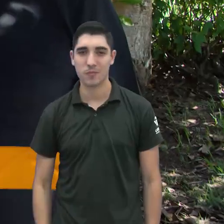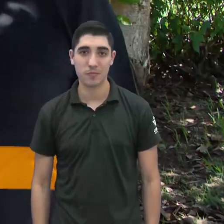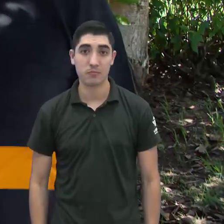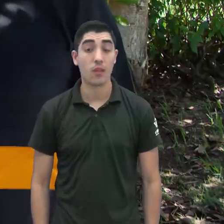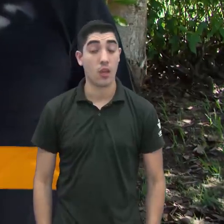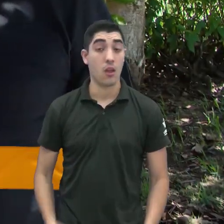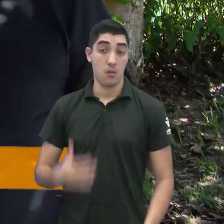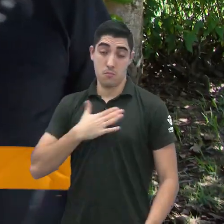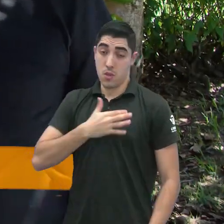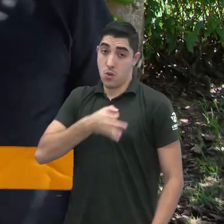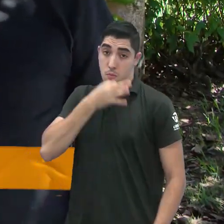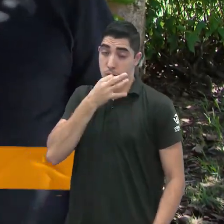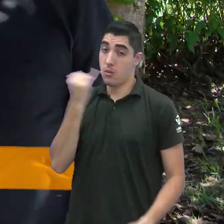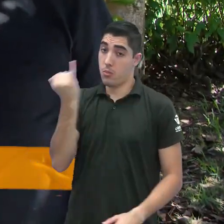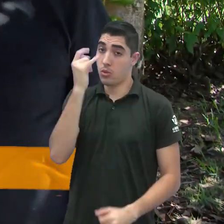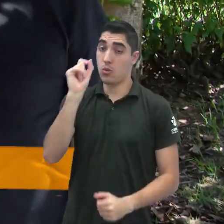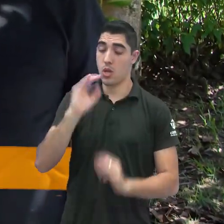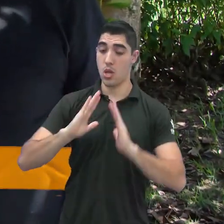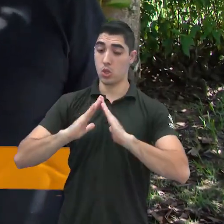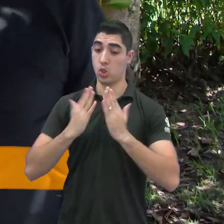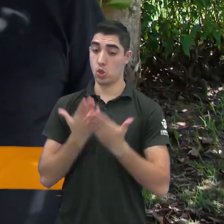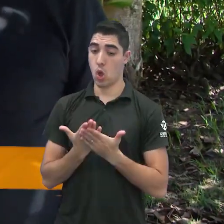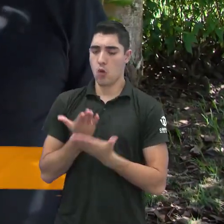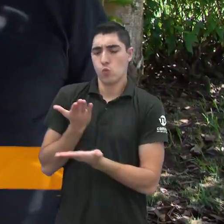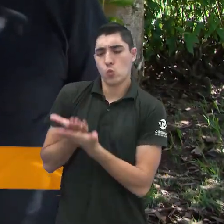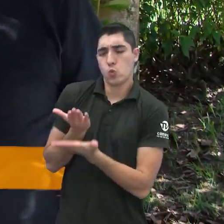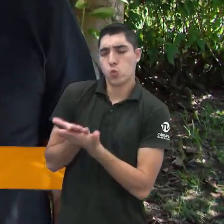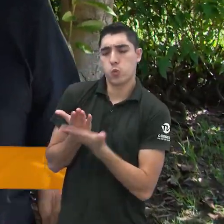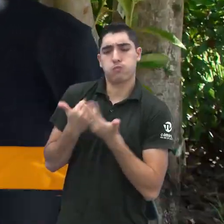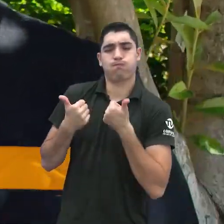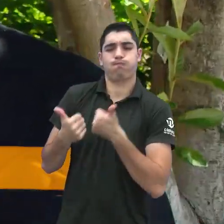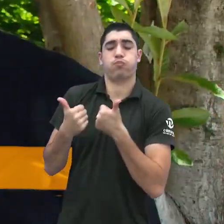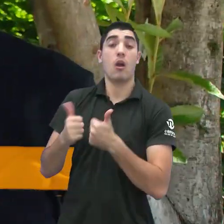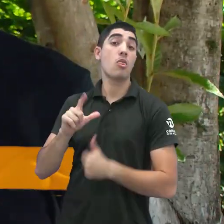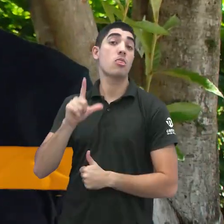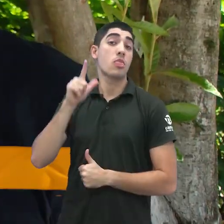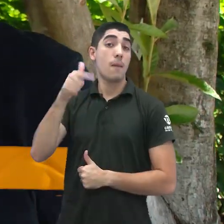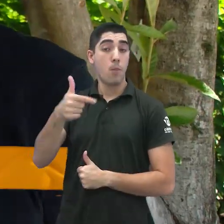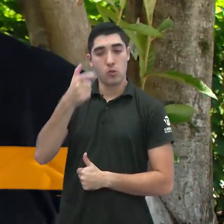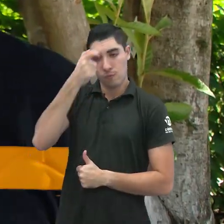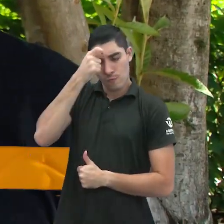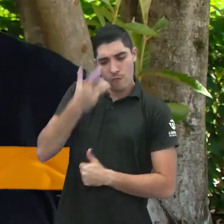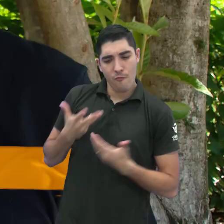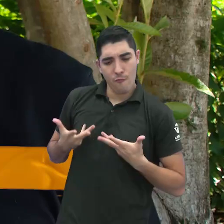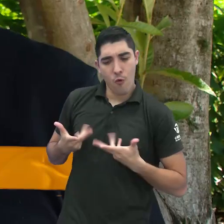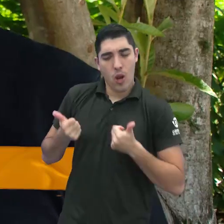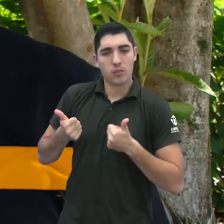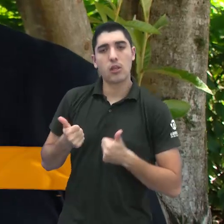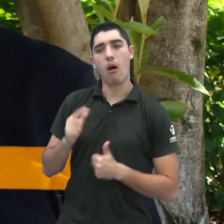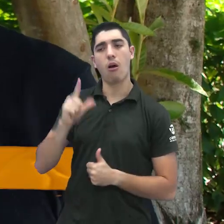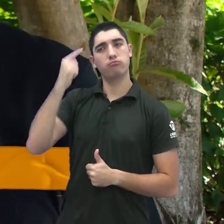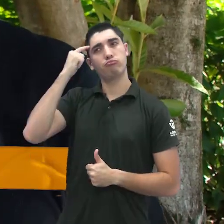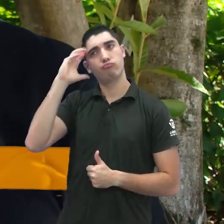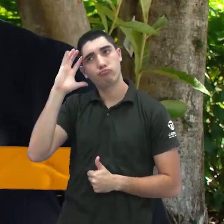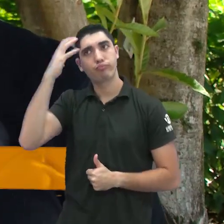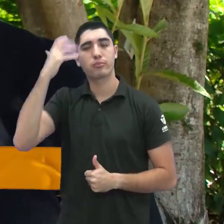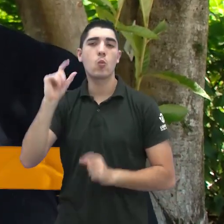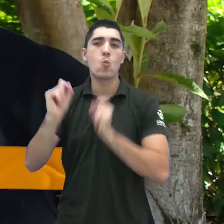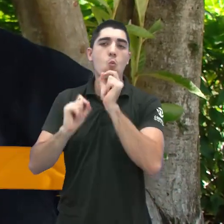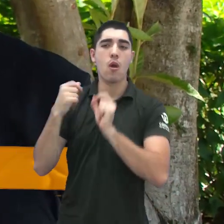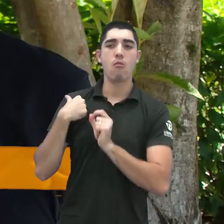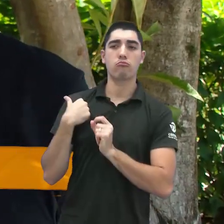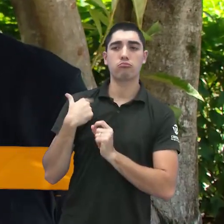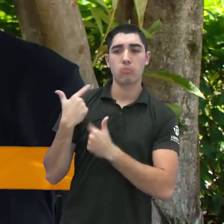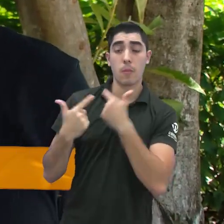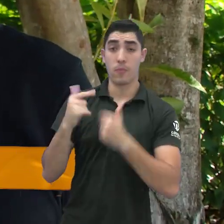uma boa escola, porque aí é a vocação de cada um que vai mostrar o caminho que ele tem de seguir, né?